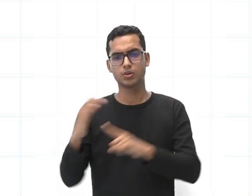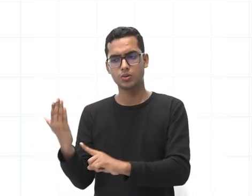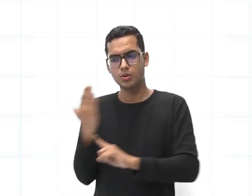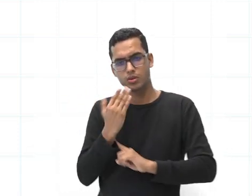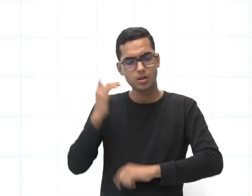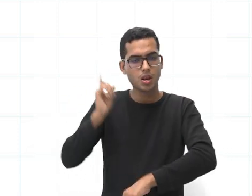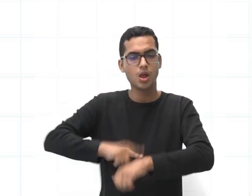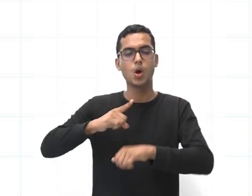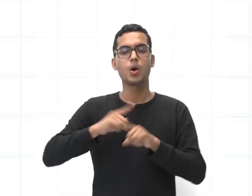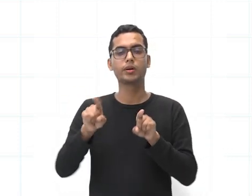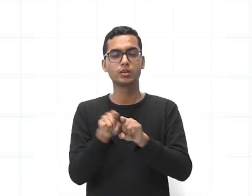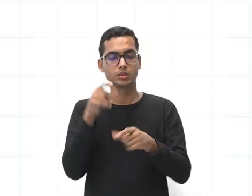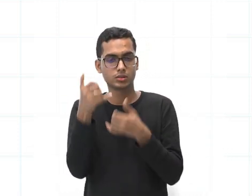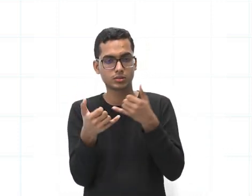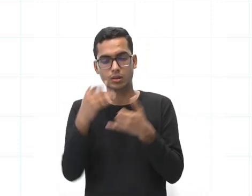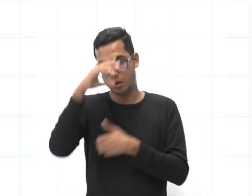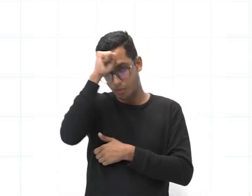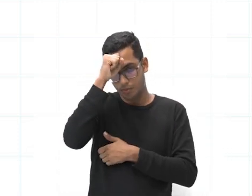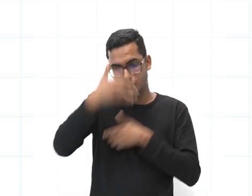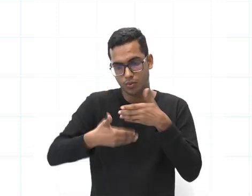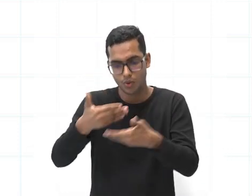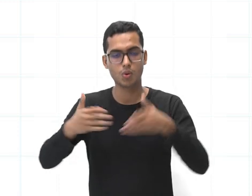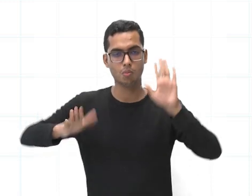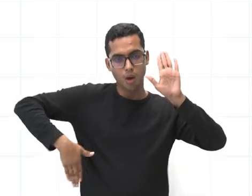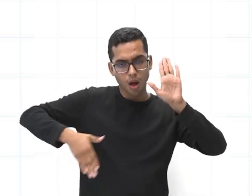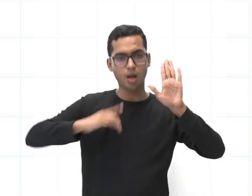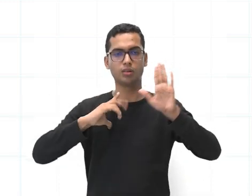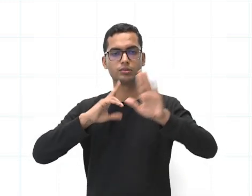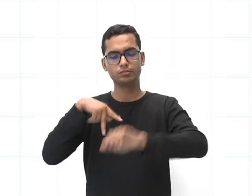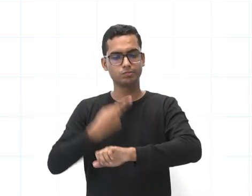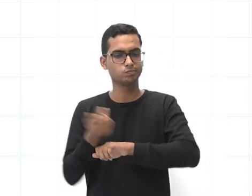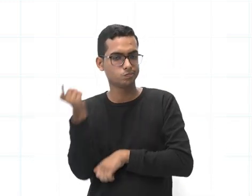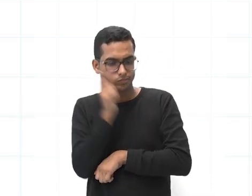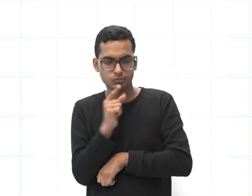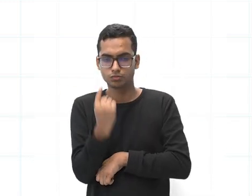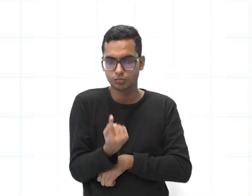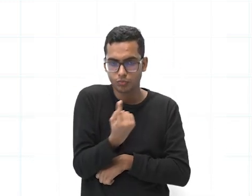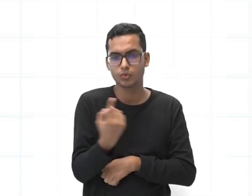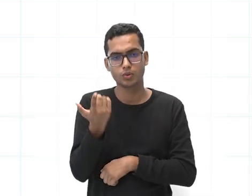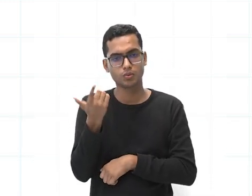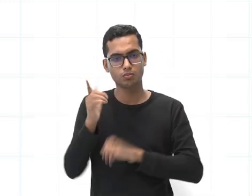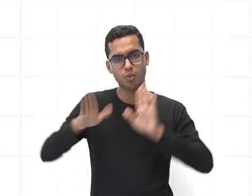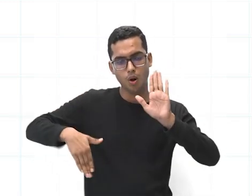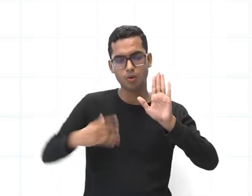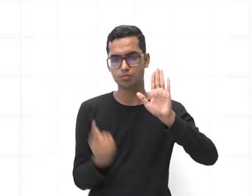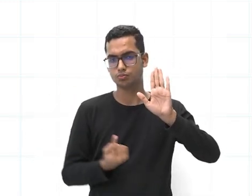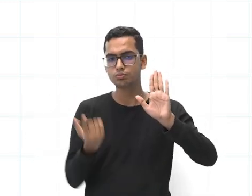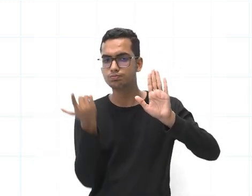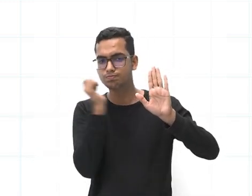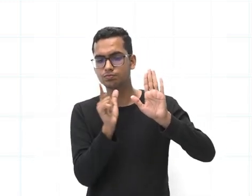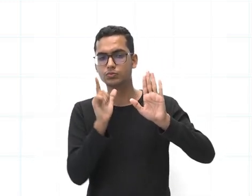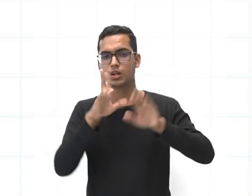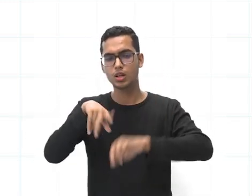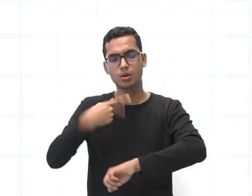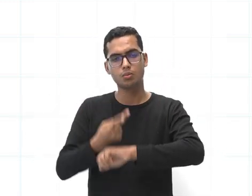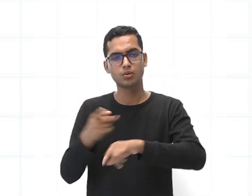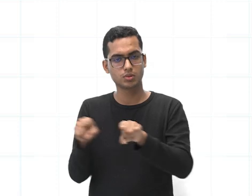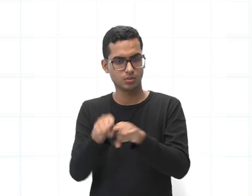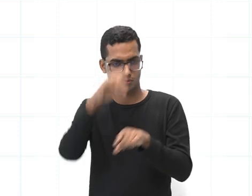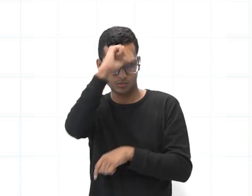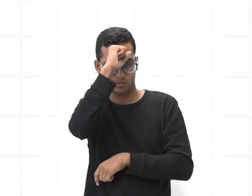depois que a gente aprende o movimento e toda essa técnica, a gente já consegue nadar sem nenhum auxílio, certo? Vamos